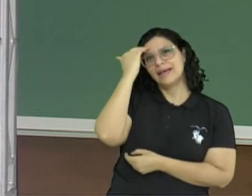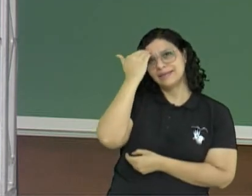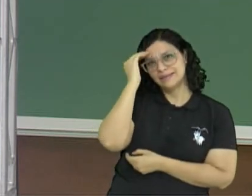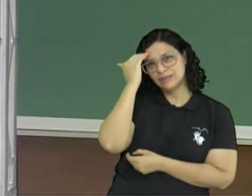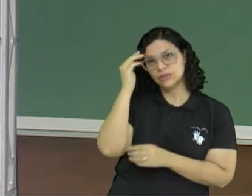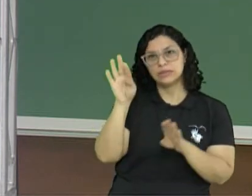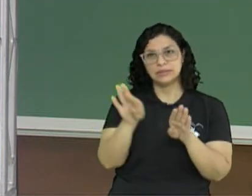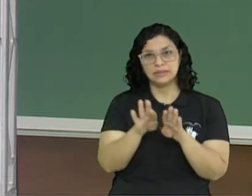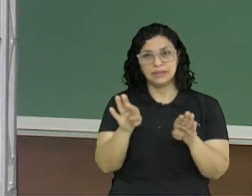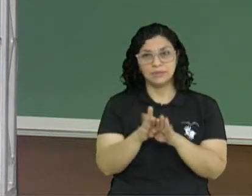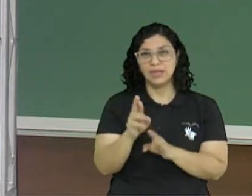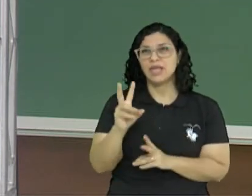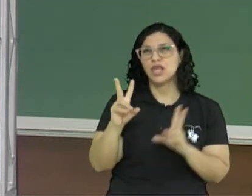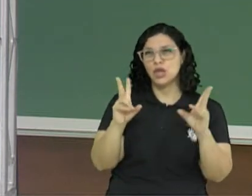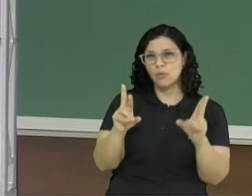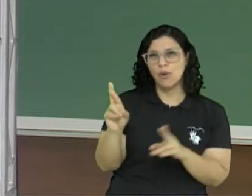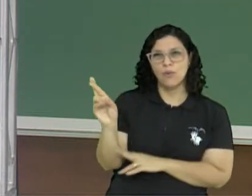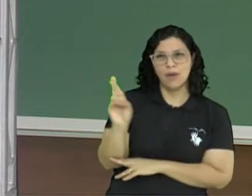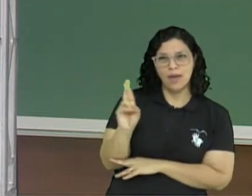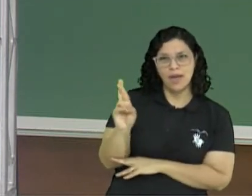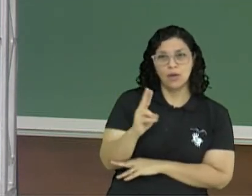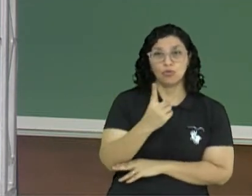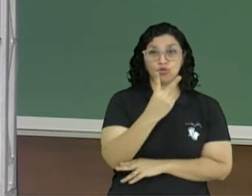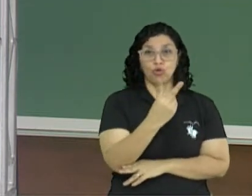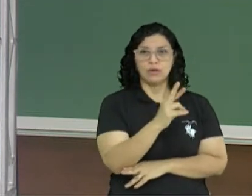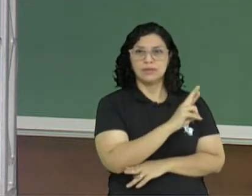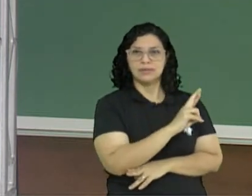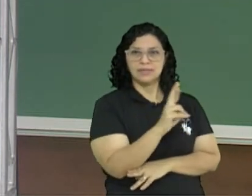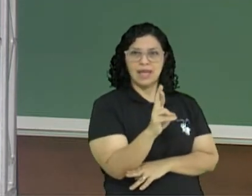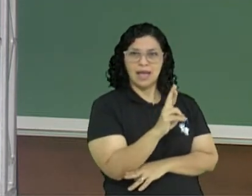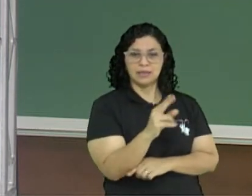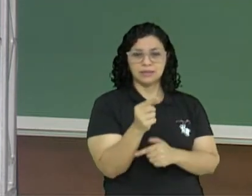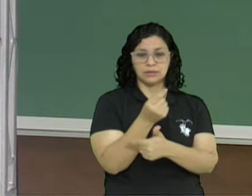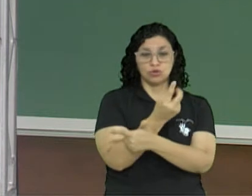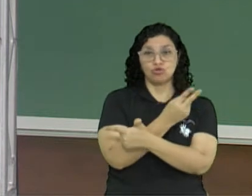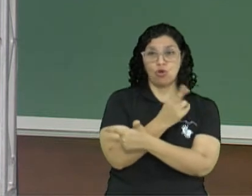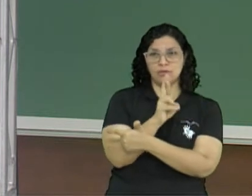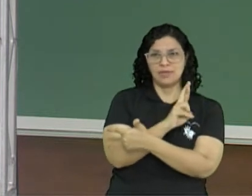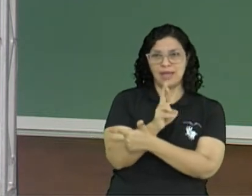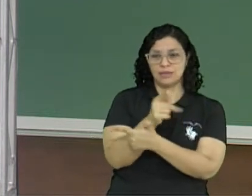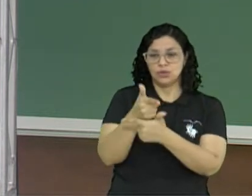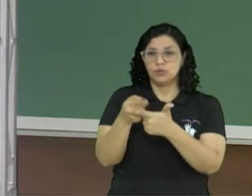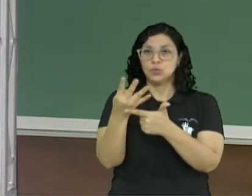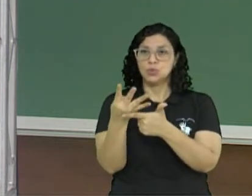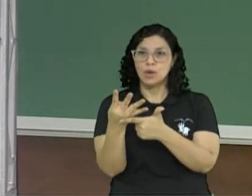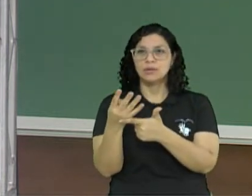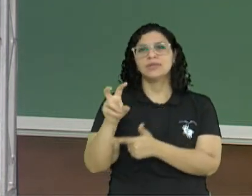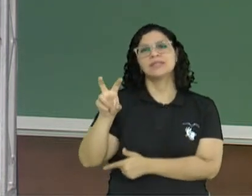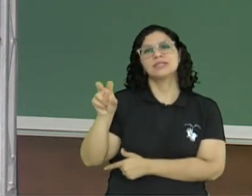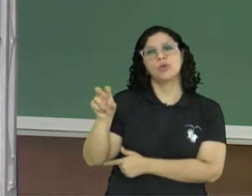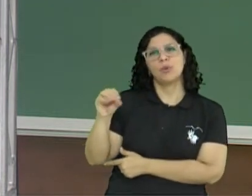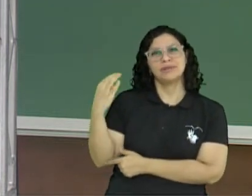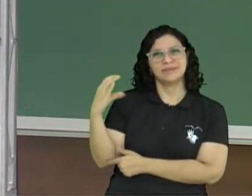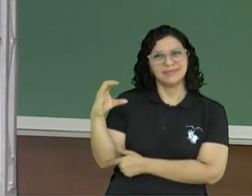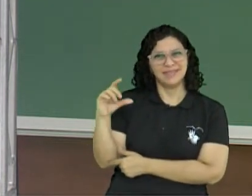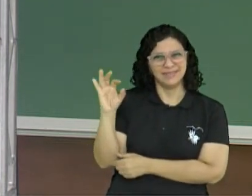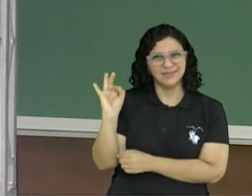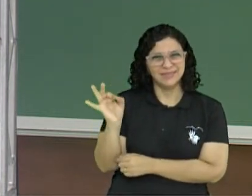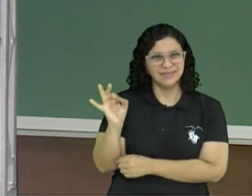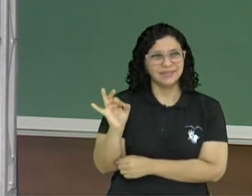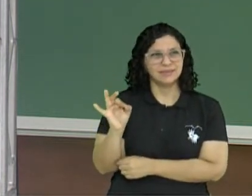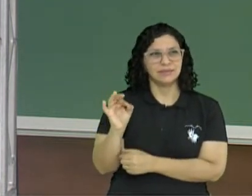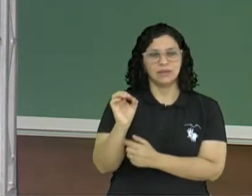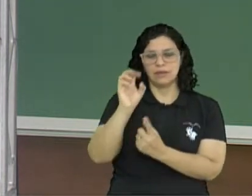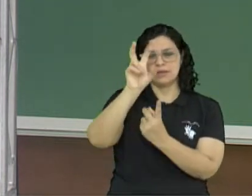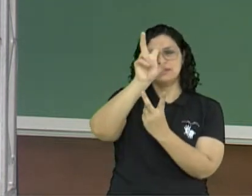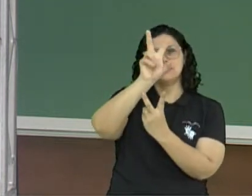ideia do real, se eu pegar R$2 e dividir em 4 partes, eu vou ter quanto? 50 centavos, não é? Porque, ó, 50